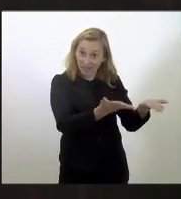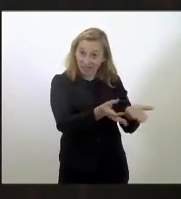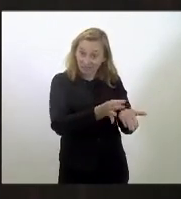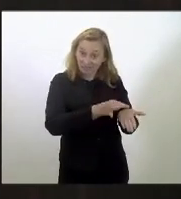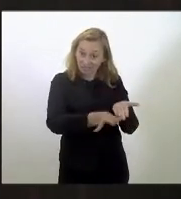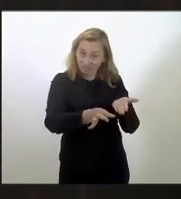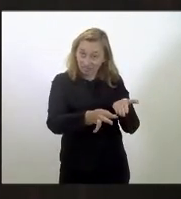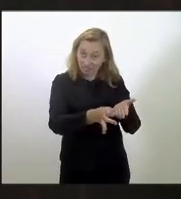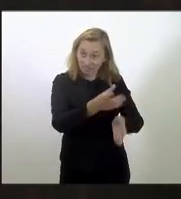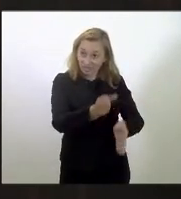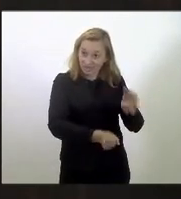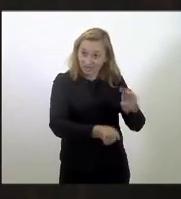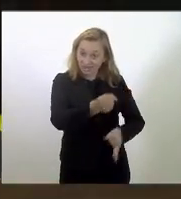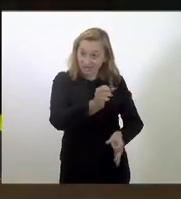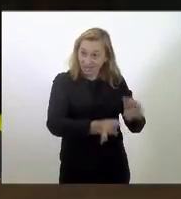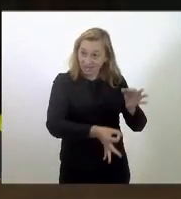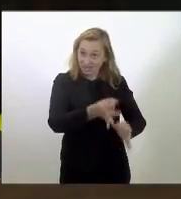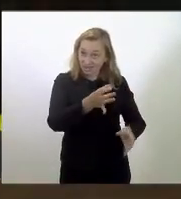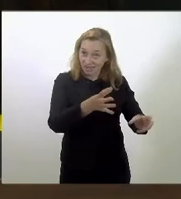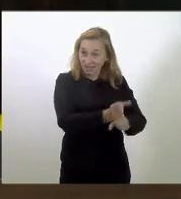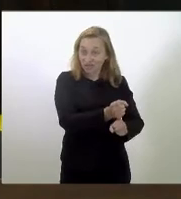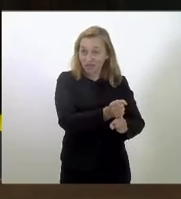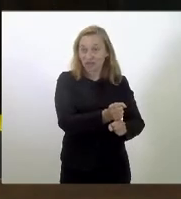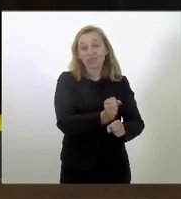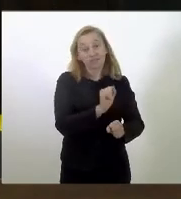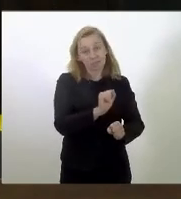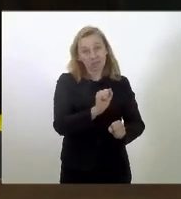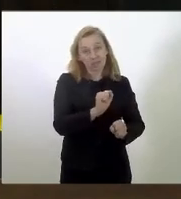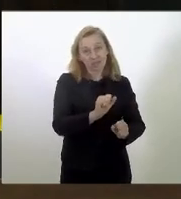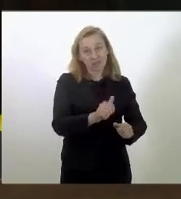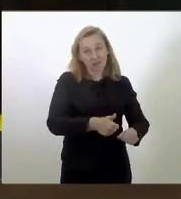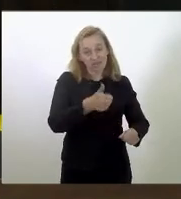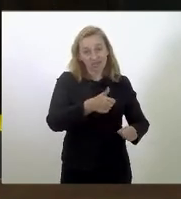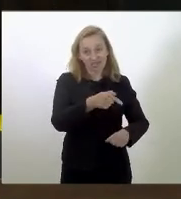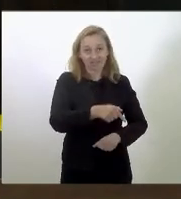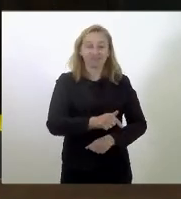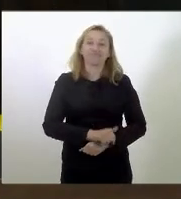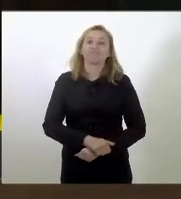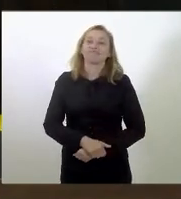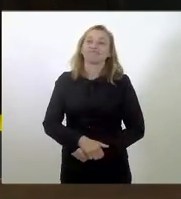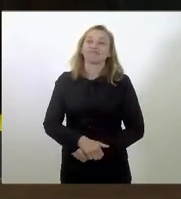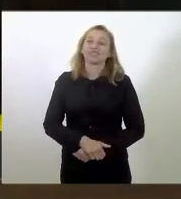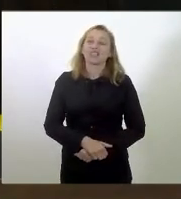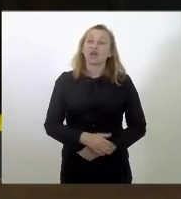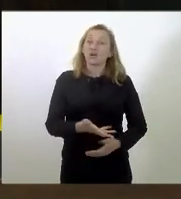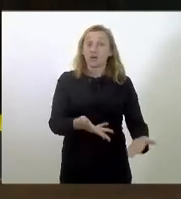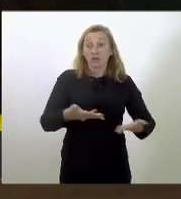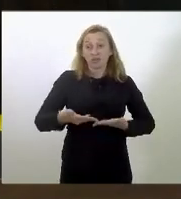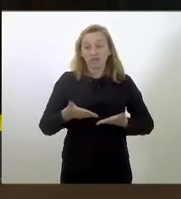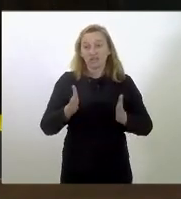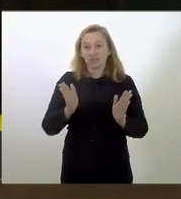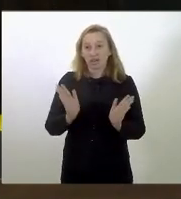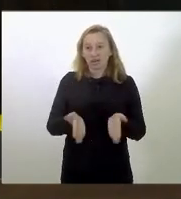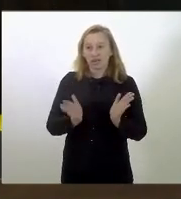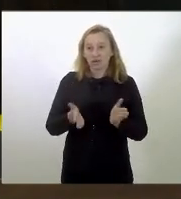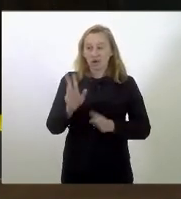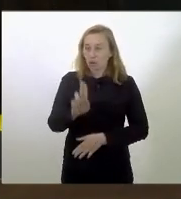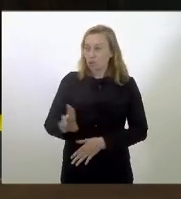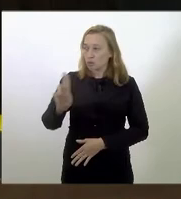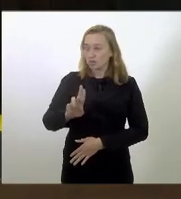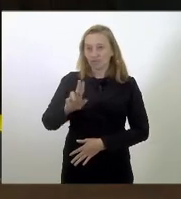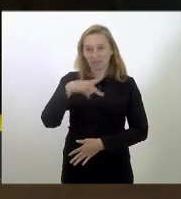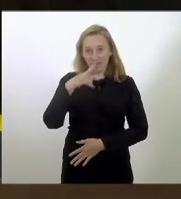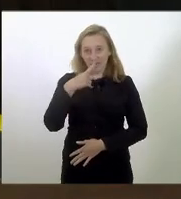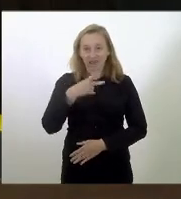de Contas para que a gente possa dar uma revitalizada aqui. Convido agora para usar da palavra